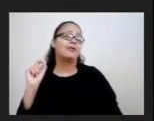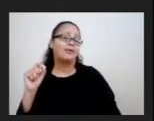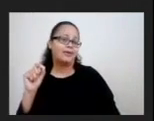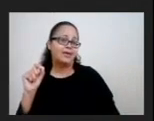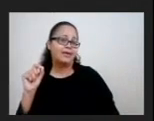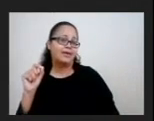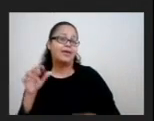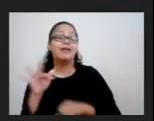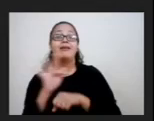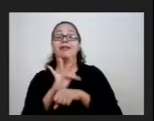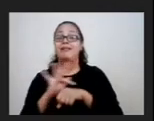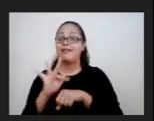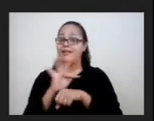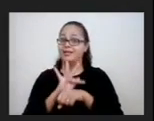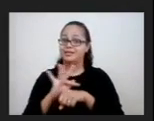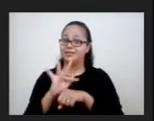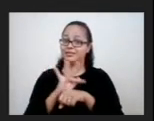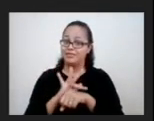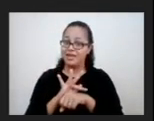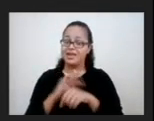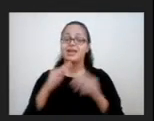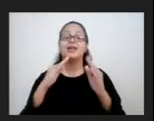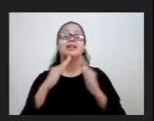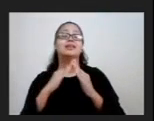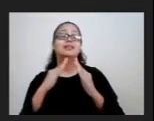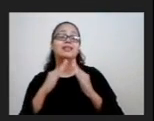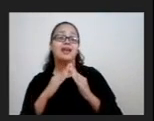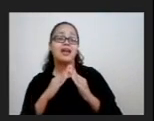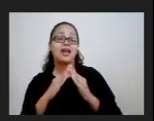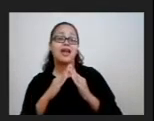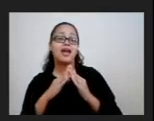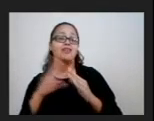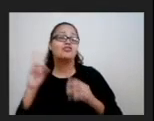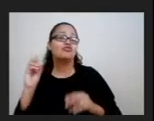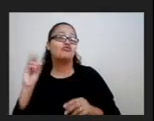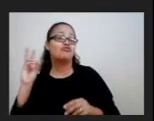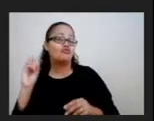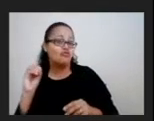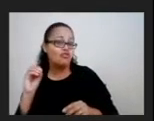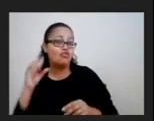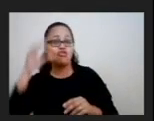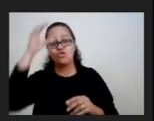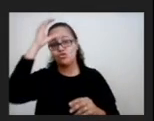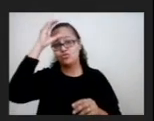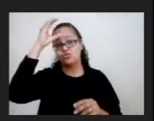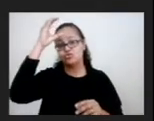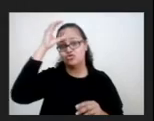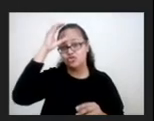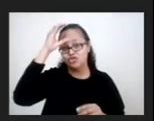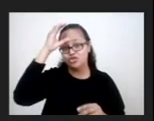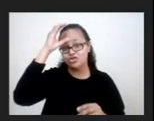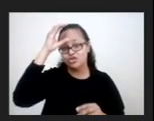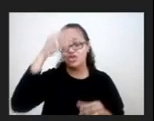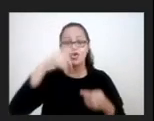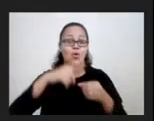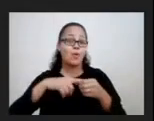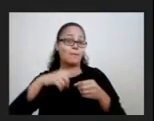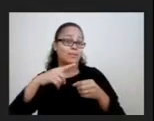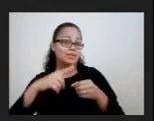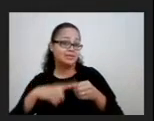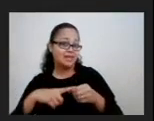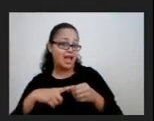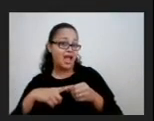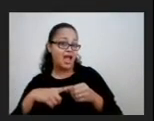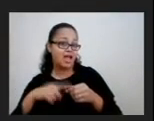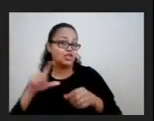Será nas férias? Para quais lugares? Às vezes casa de um avô, de um tio, vai para o sítio, vai para uma cidade vizinha, vai para outro estado.